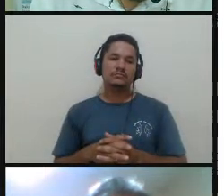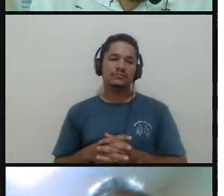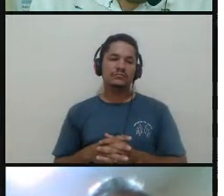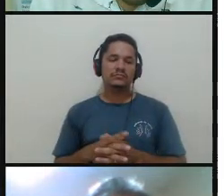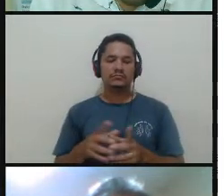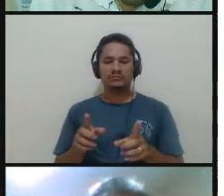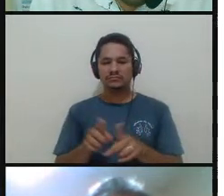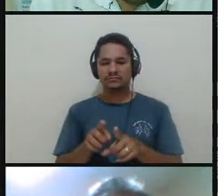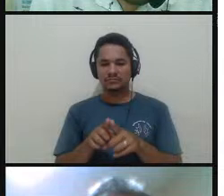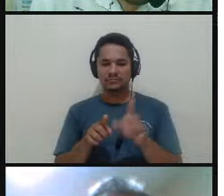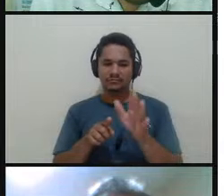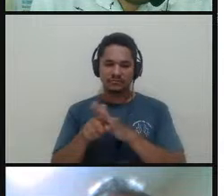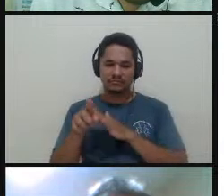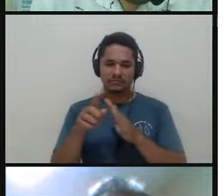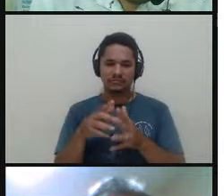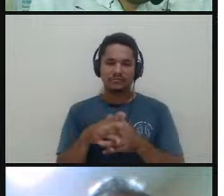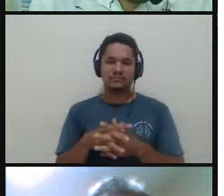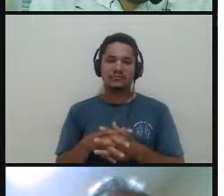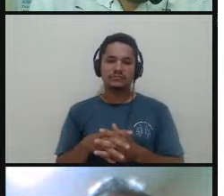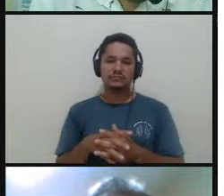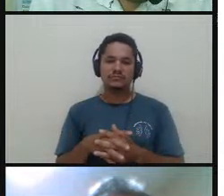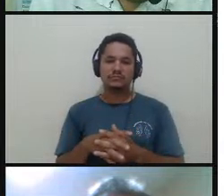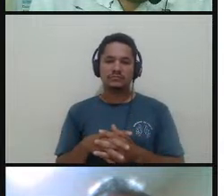a pergunta da...